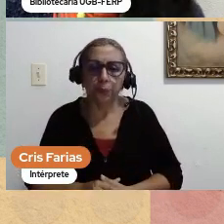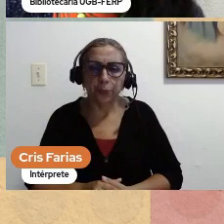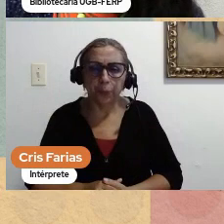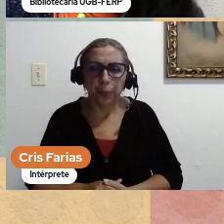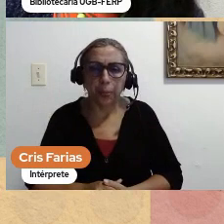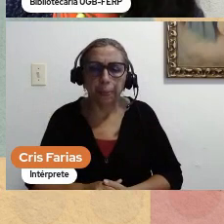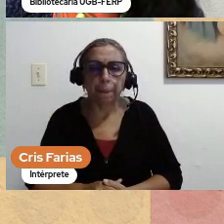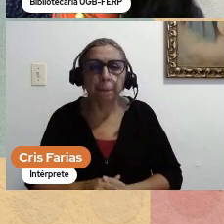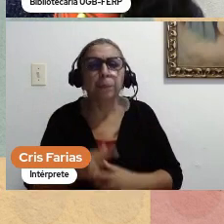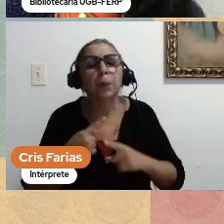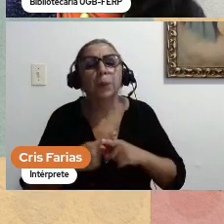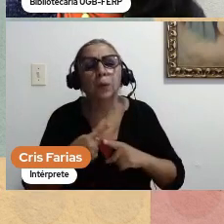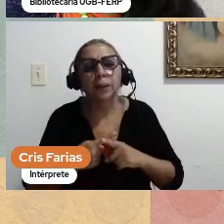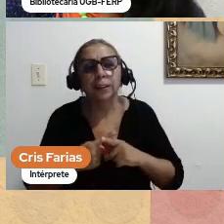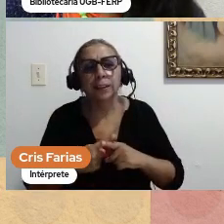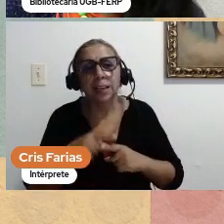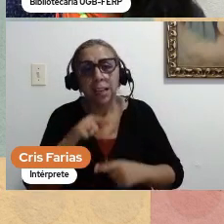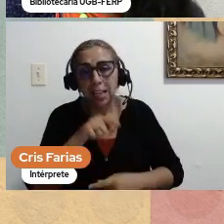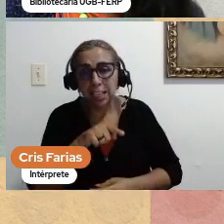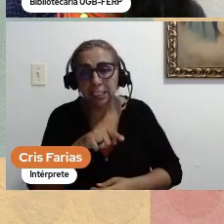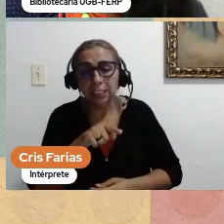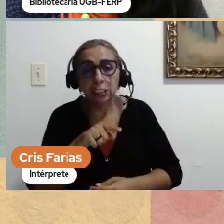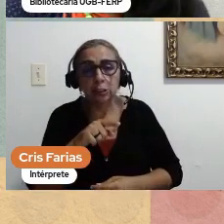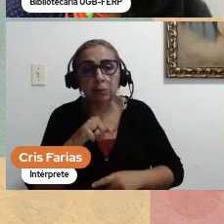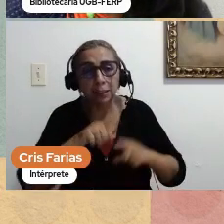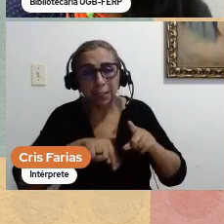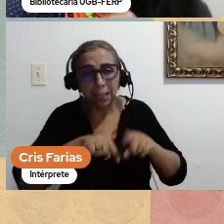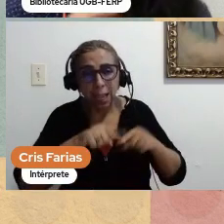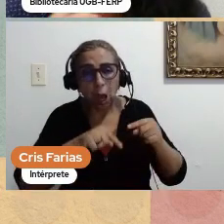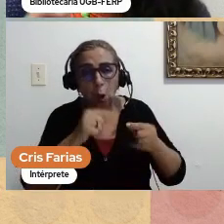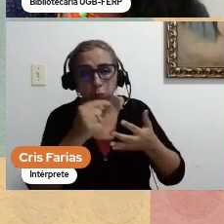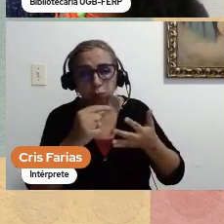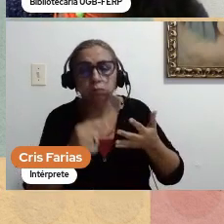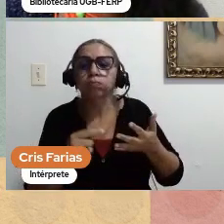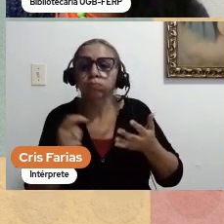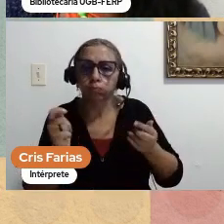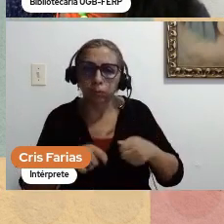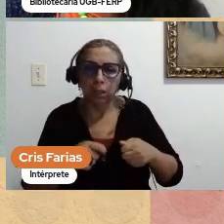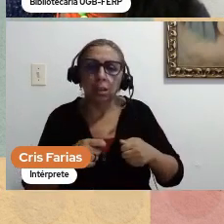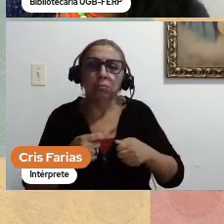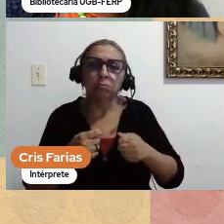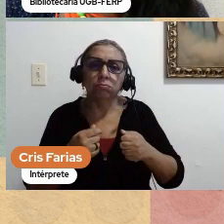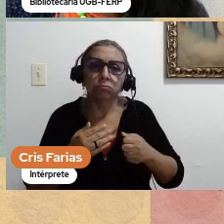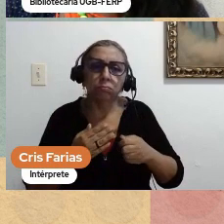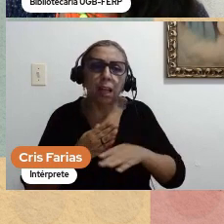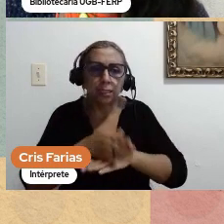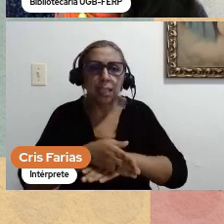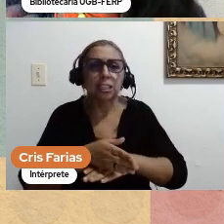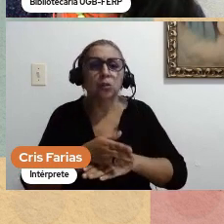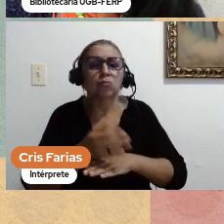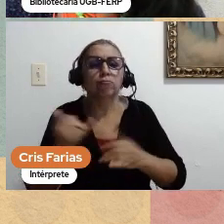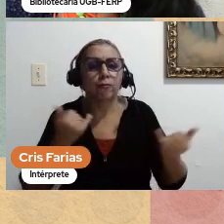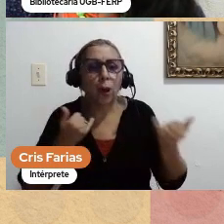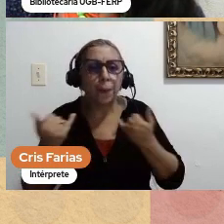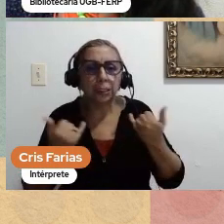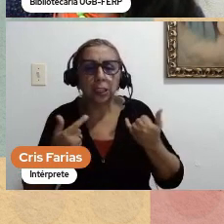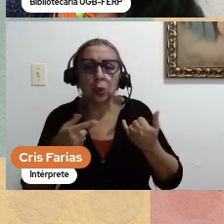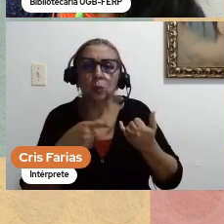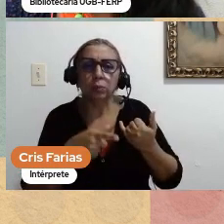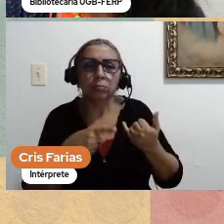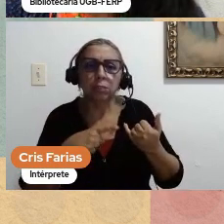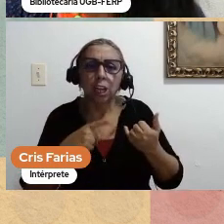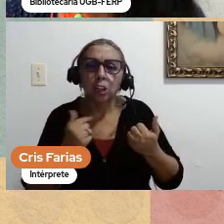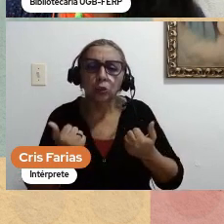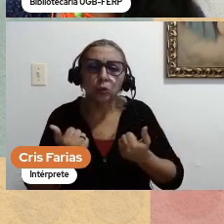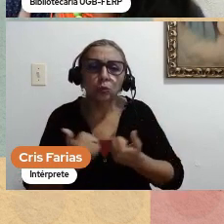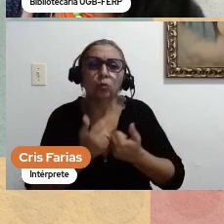E por que que precisa? Porque estes instrumentos, eles garantem o acesso à informação, contribuindo diretamente ao